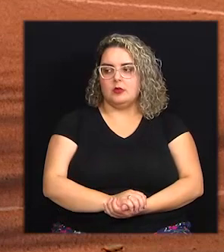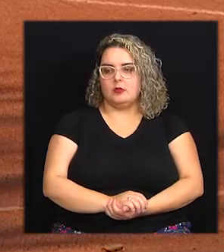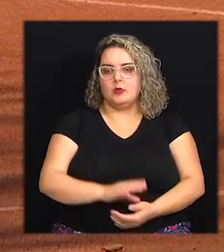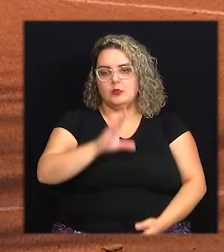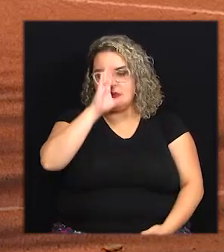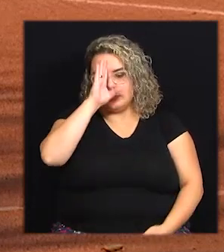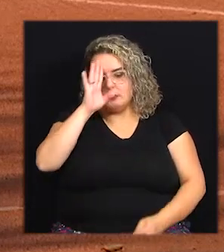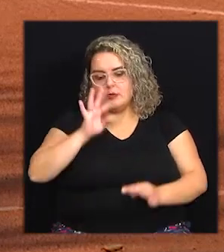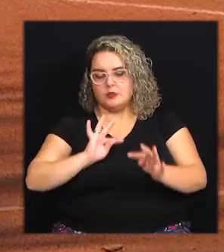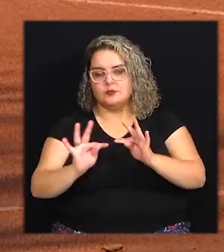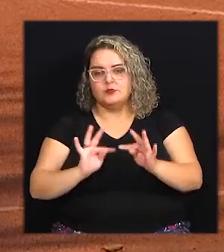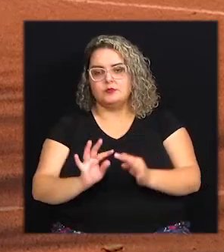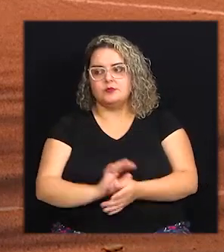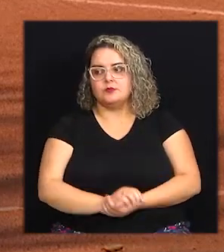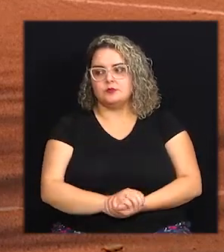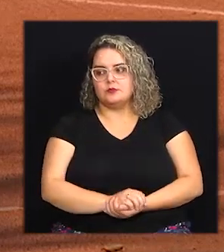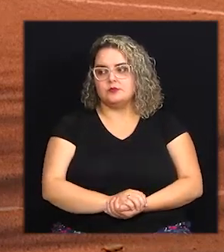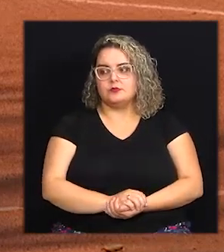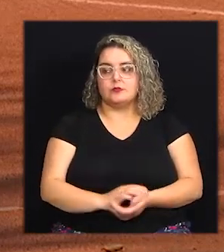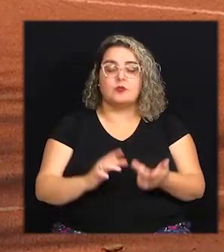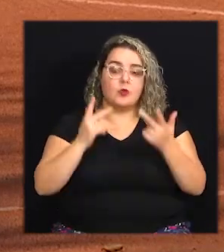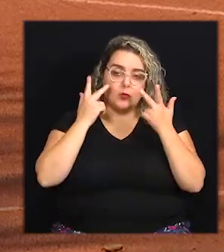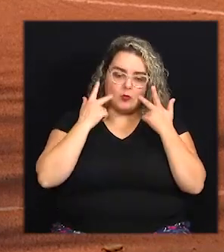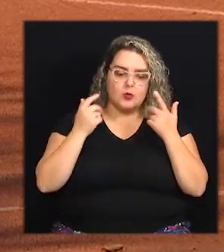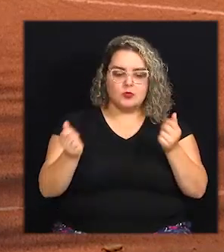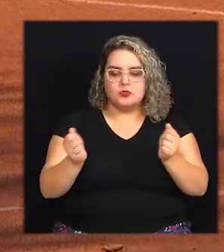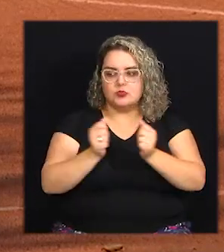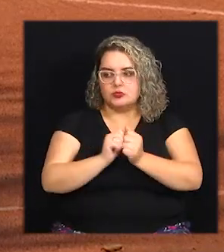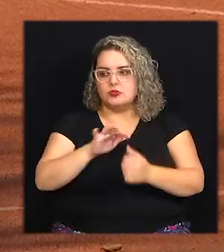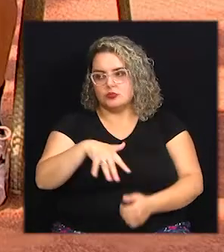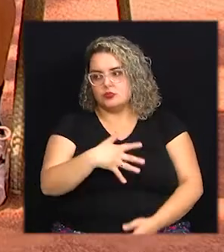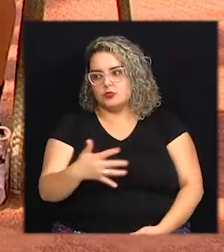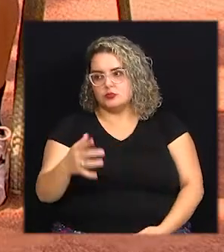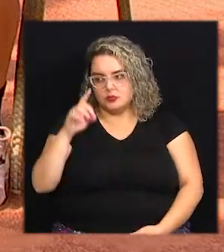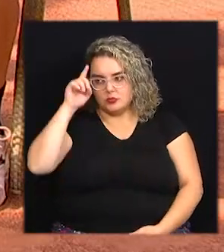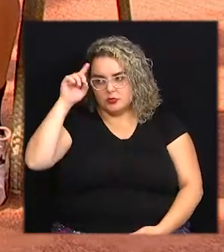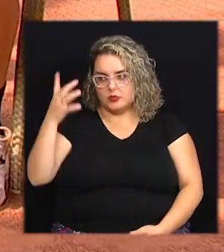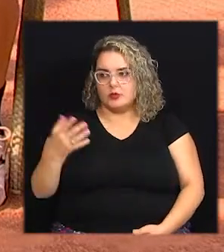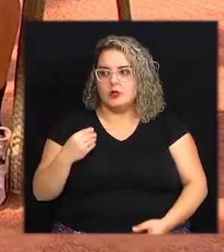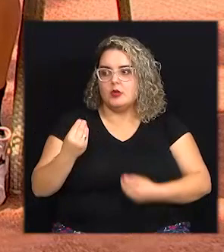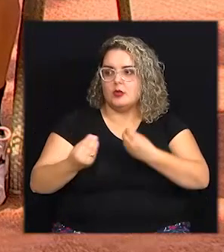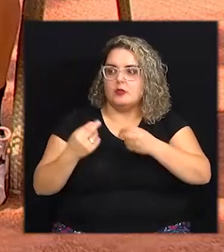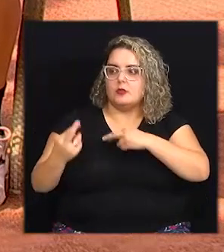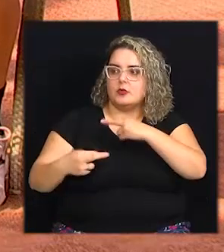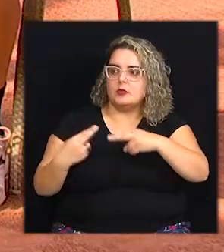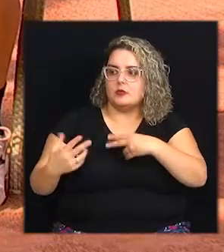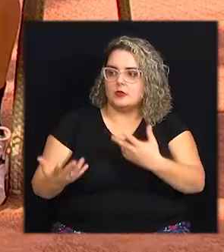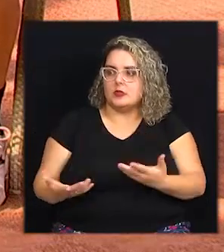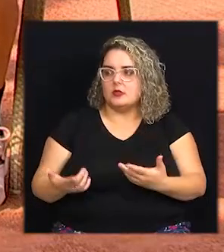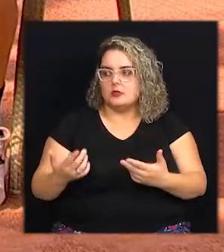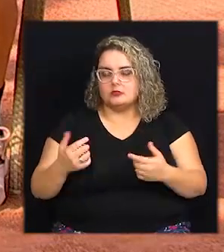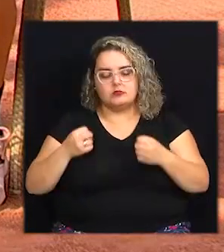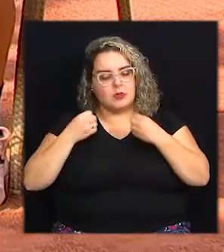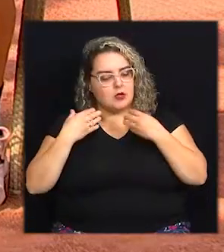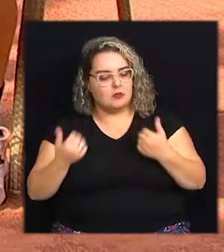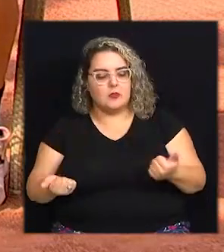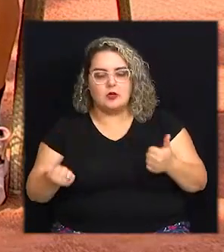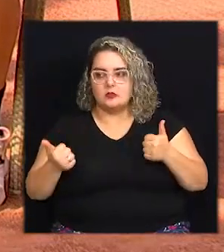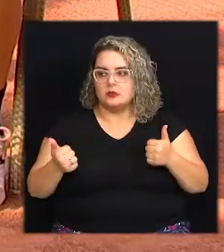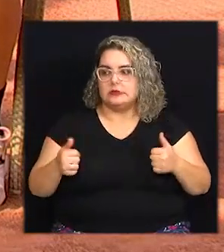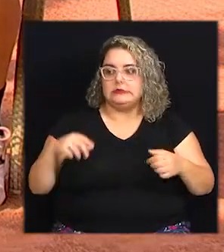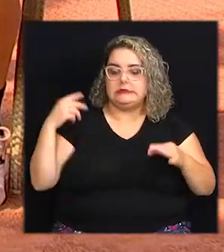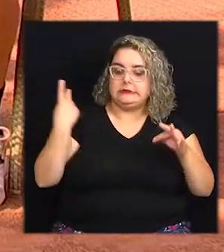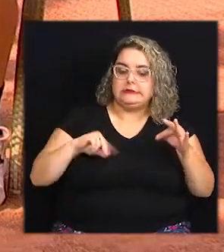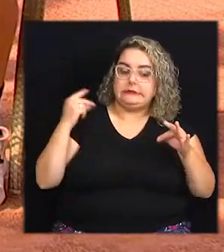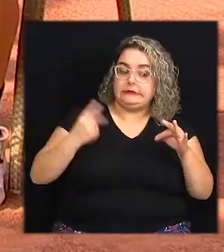meu principal treinador, que ele que vai geralmente estar vendo comigo os calendários. E como que é a sua relação com eles? É tranquila, é de